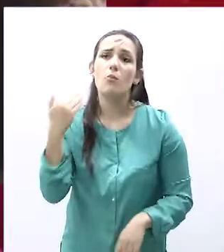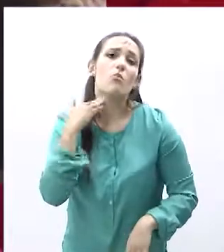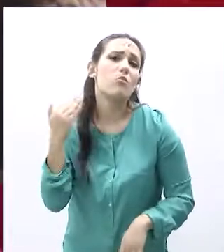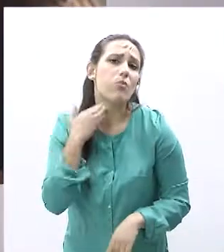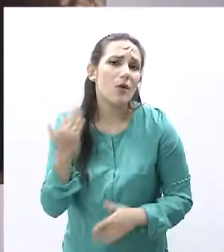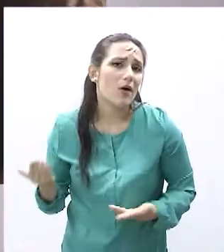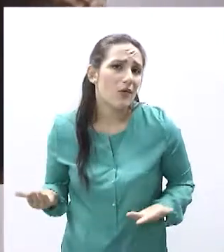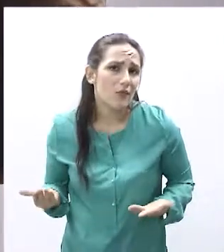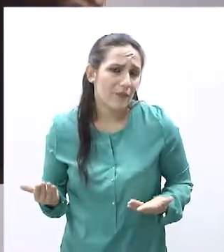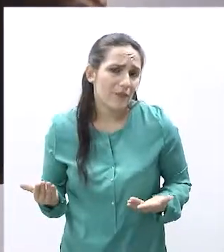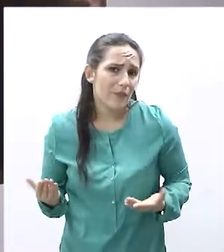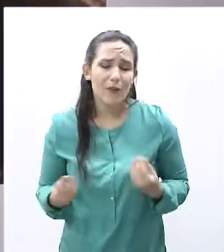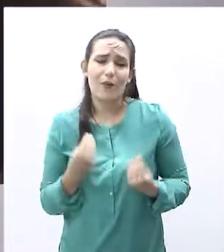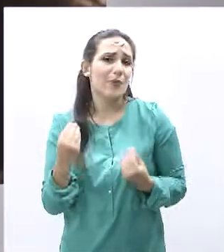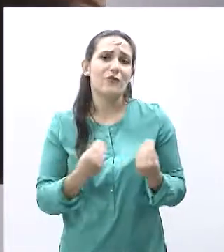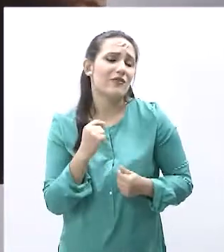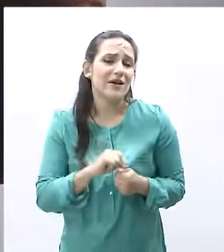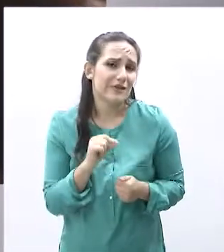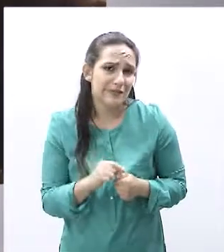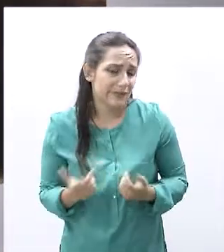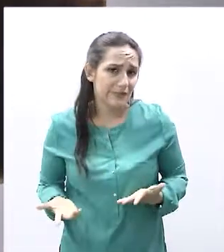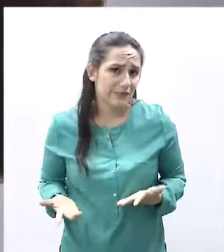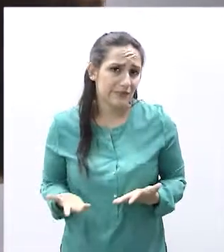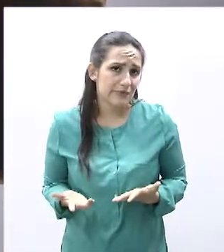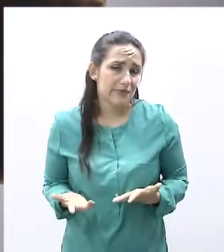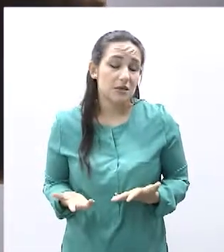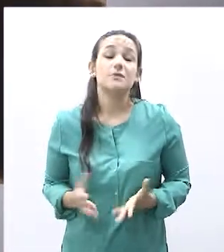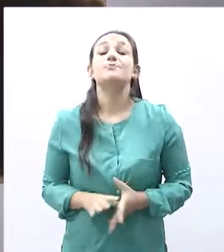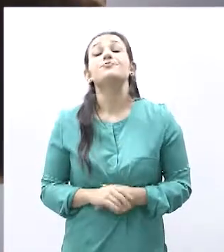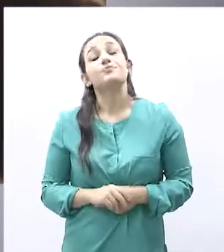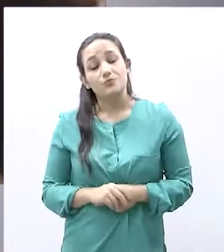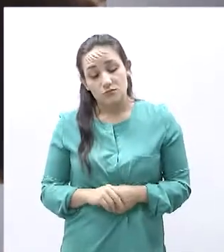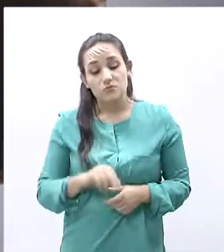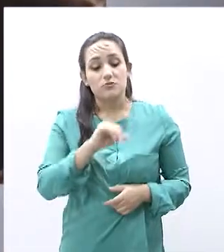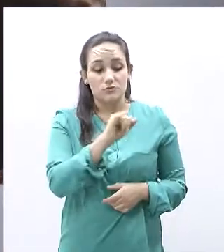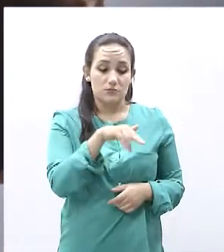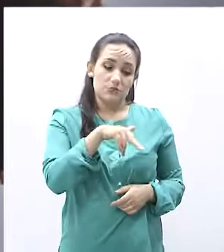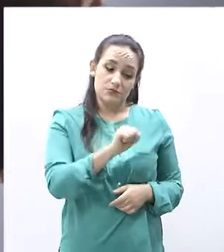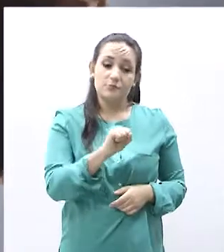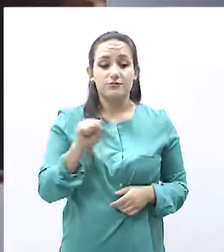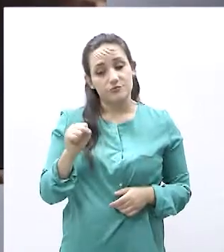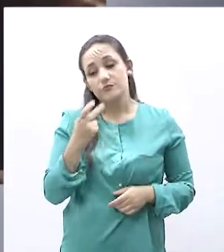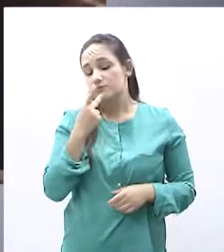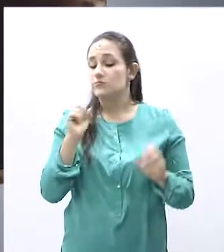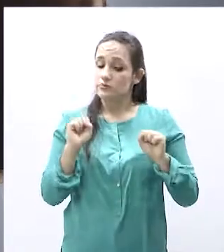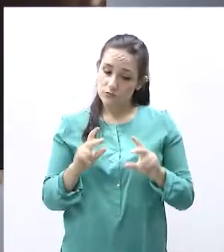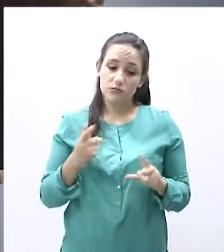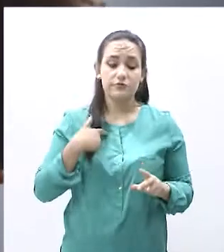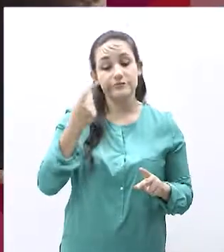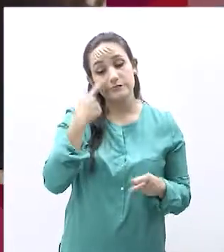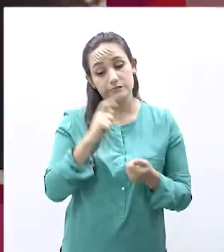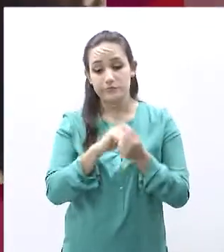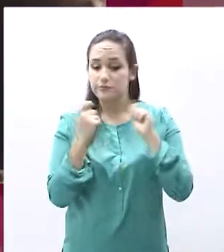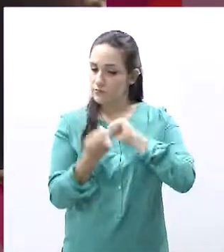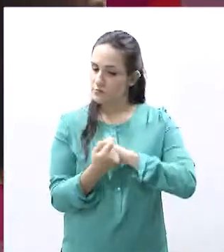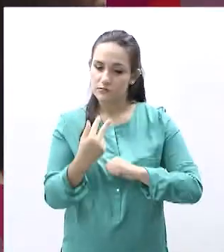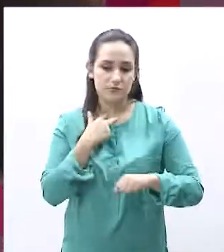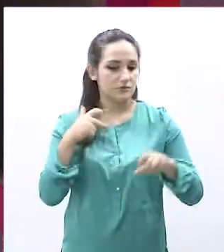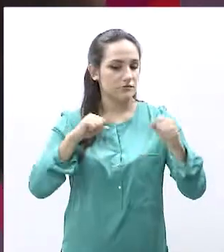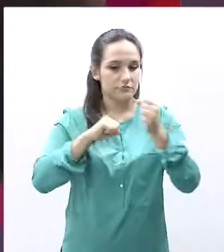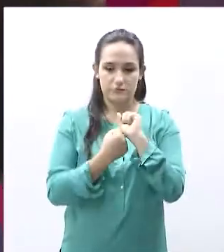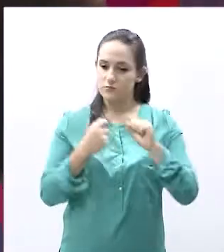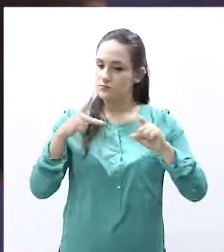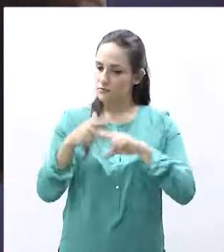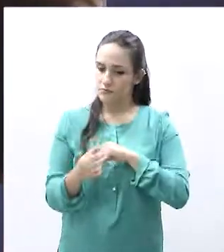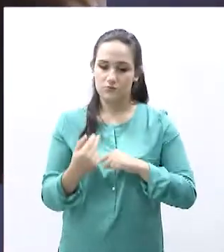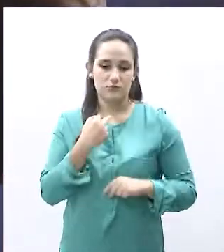a prova de vida exigia ser presencial, o INSS se viu na obrigação de não suspender os